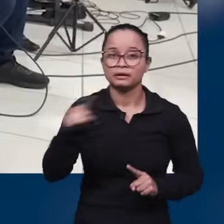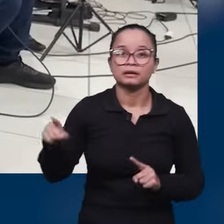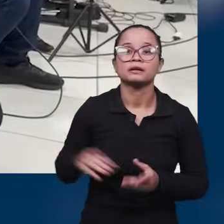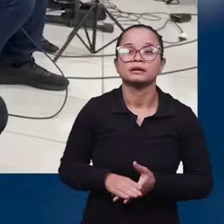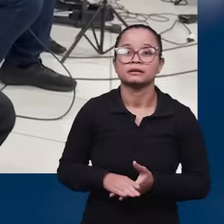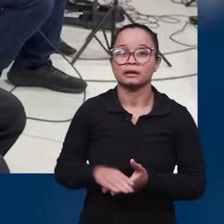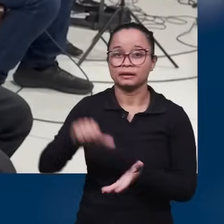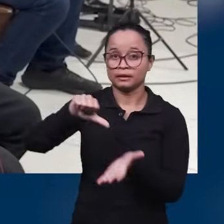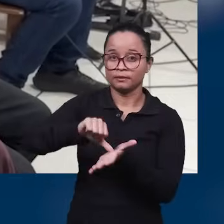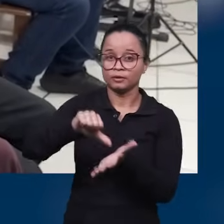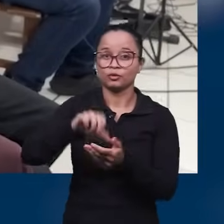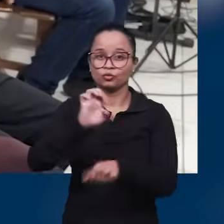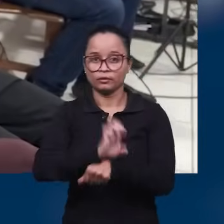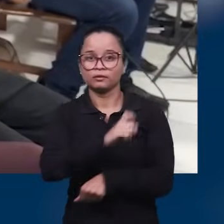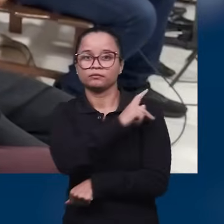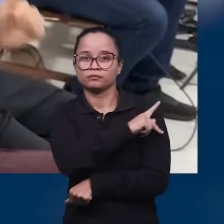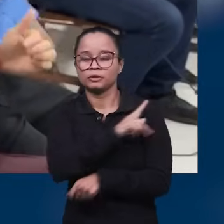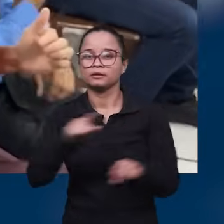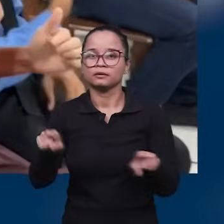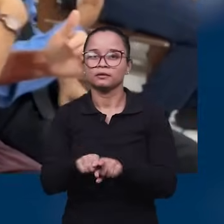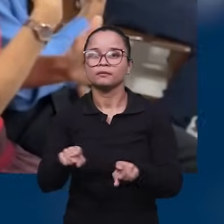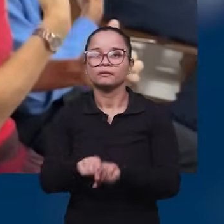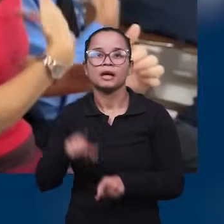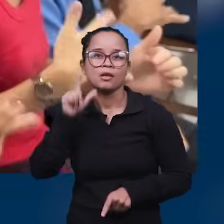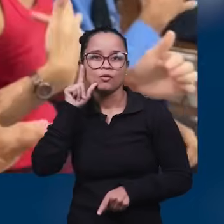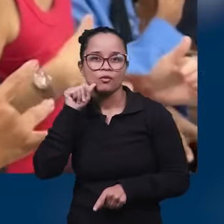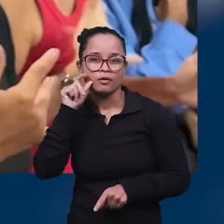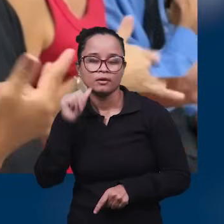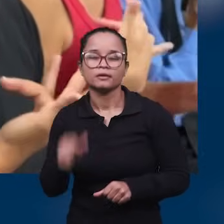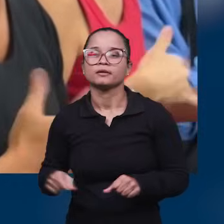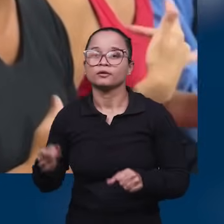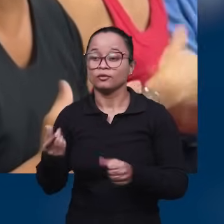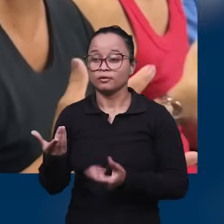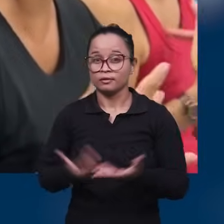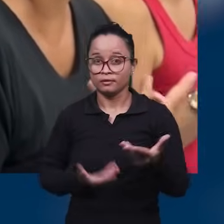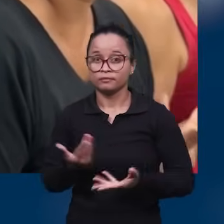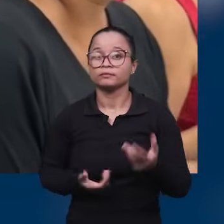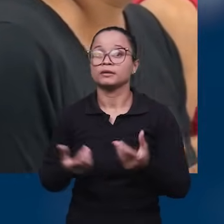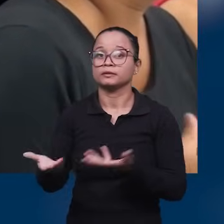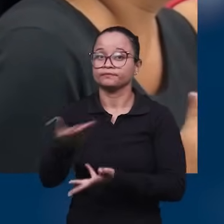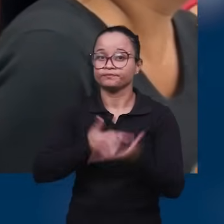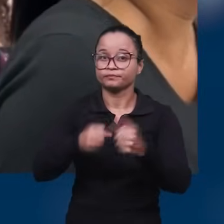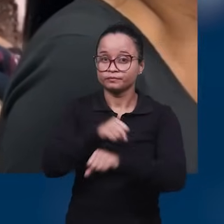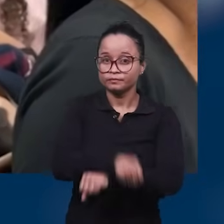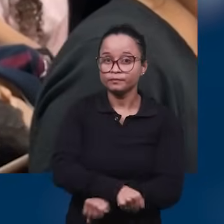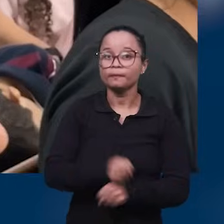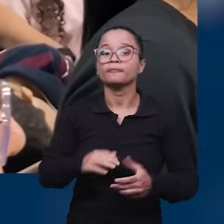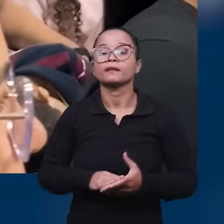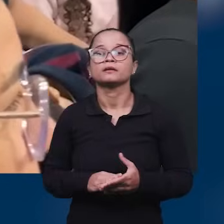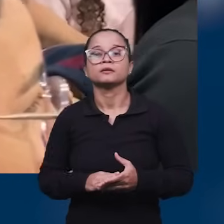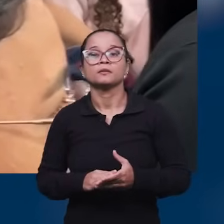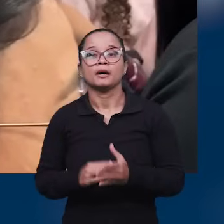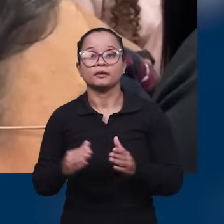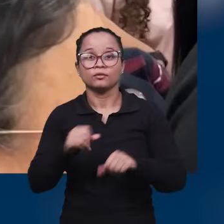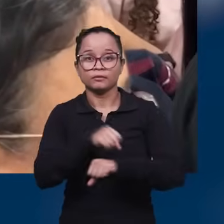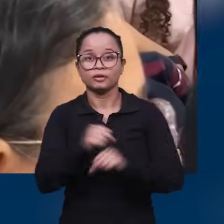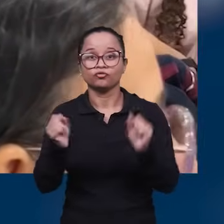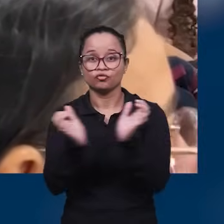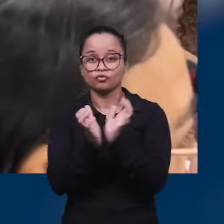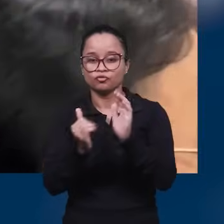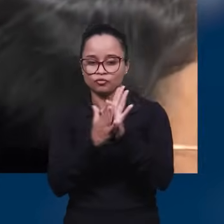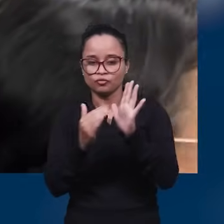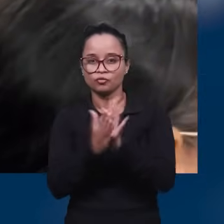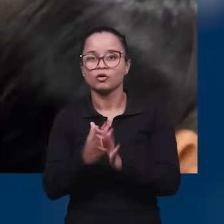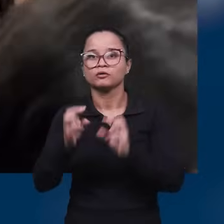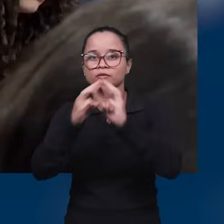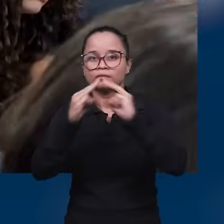funções participaram de um mini-seminário direcionado a esse grupo. A primeira aula foi sobre o parapeito, abordando a importância